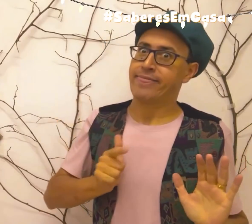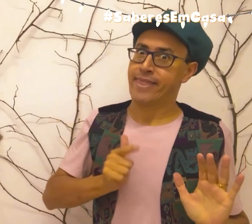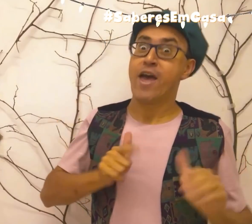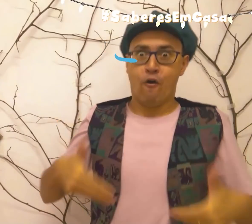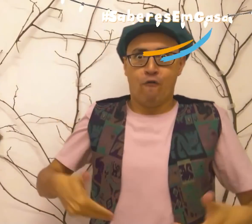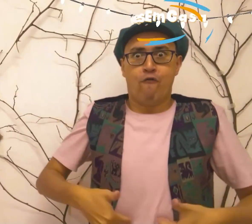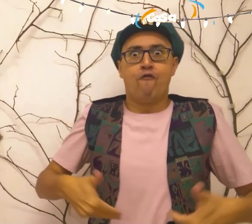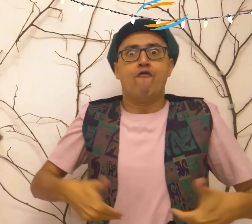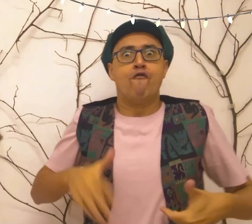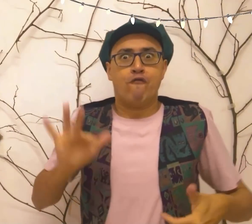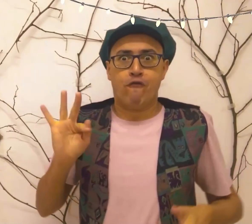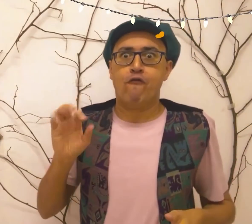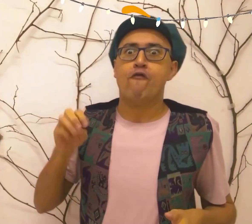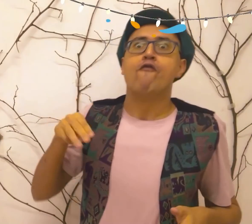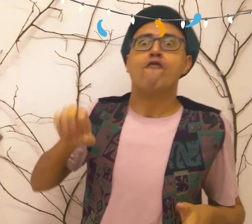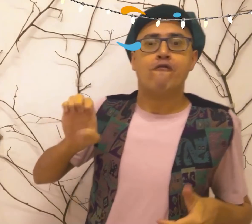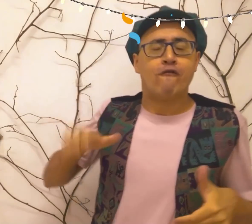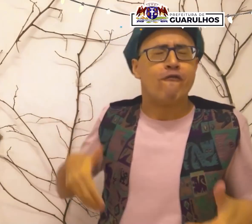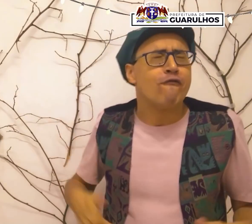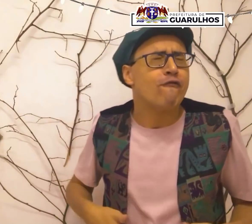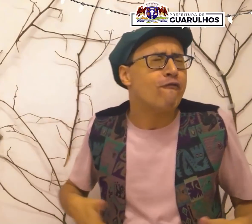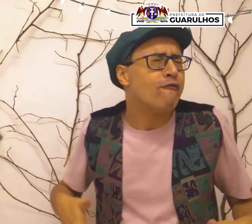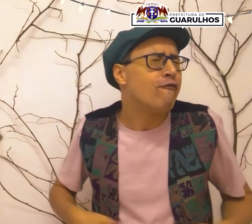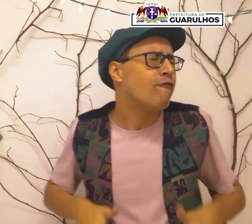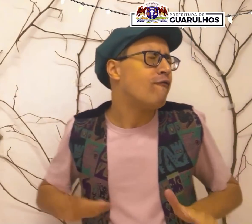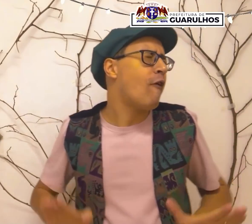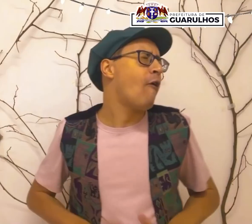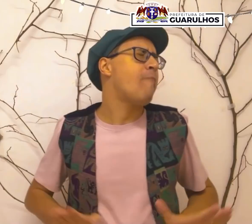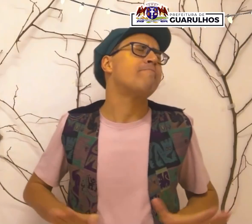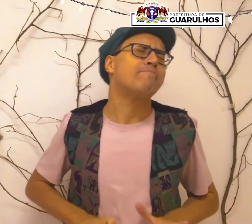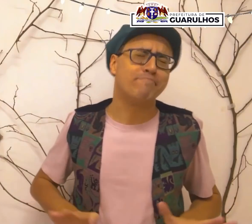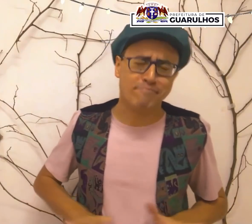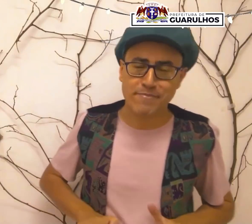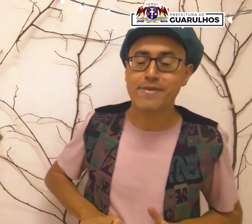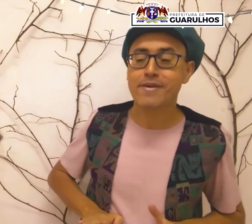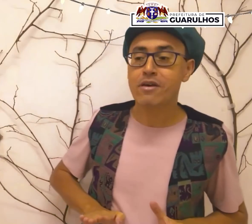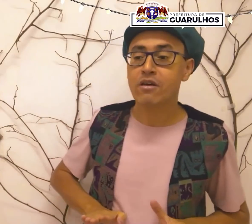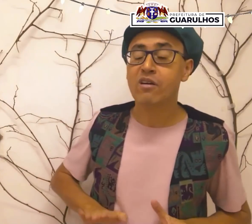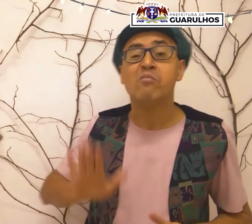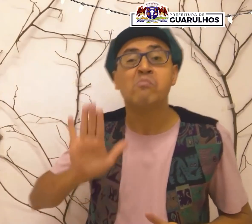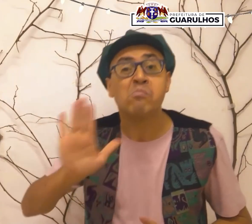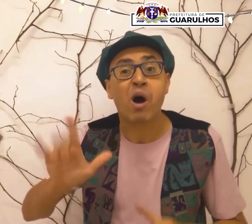mas tinha fome. Uma baita fome.